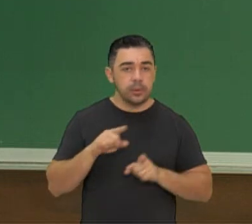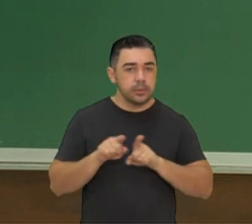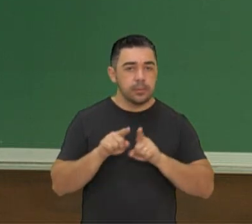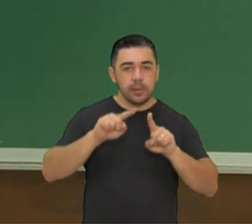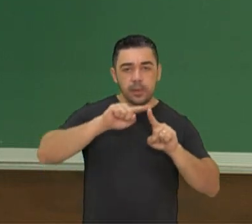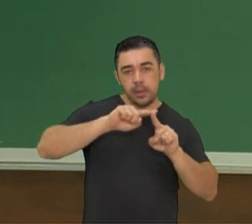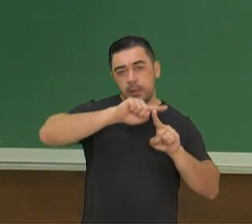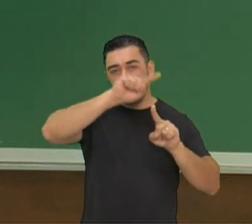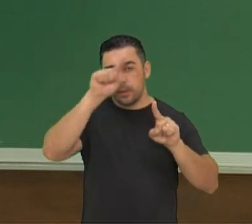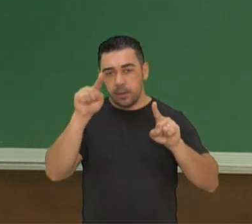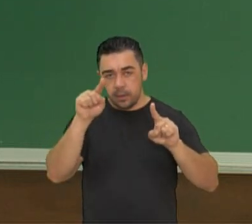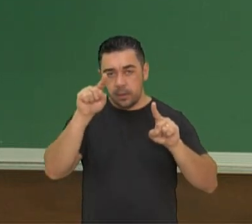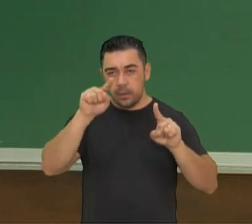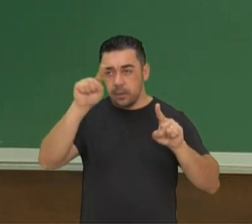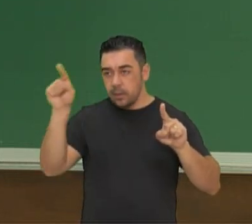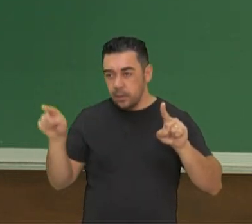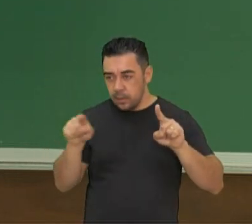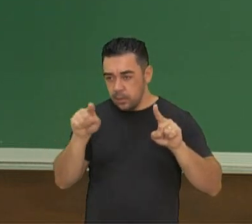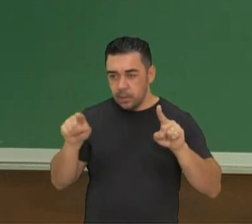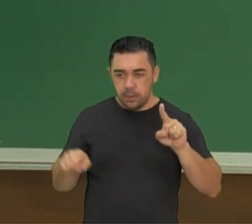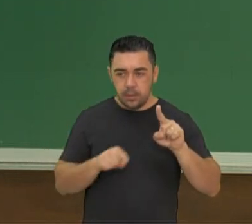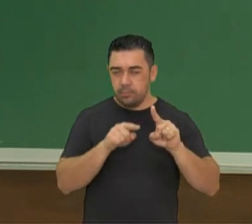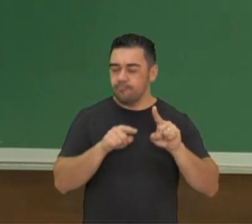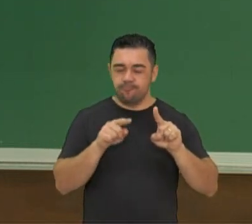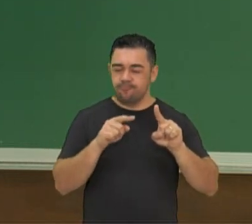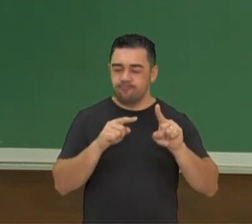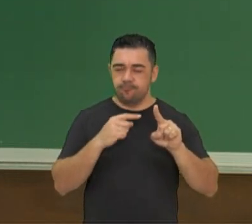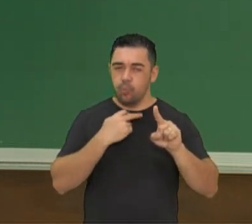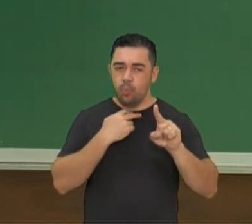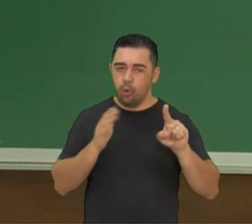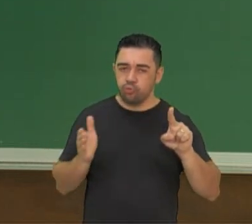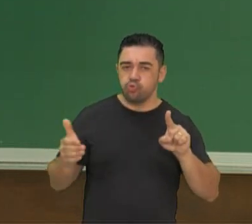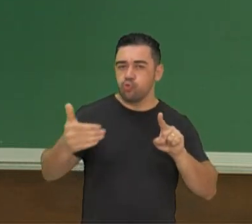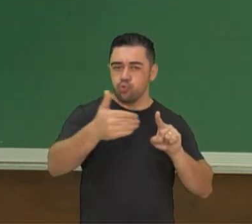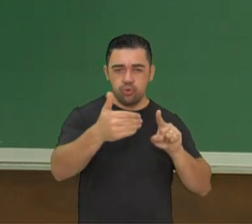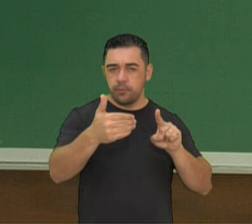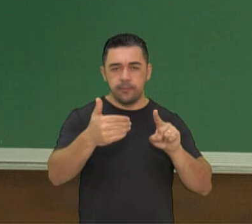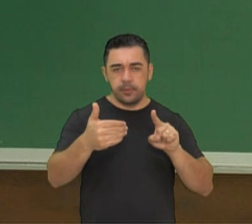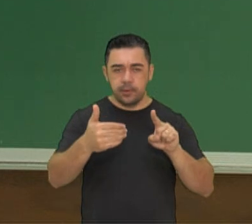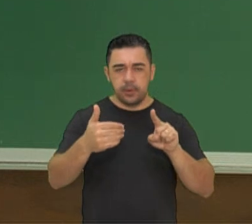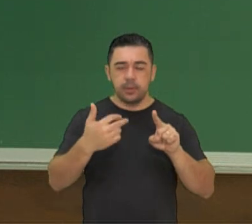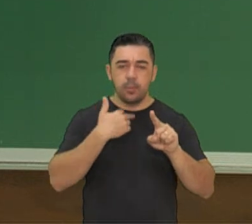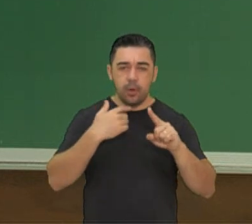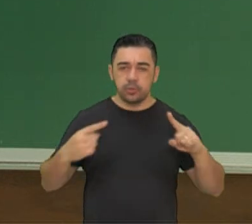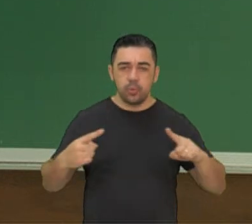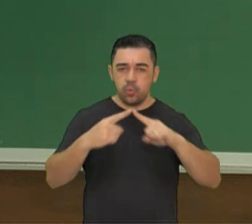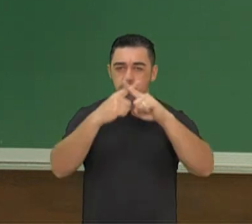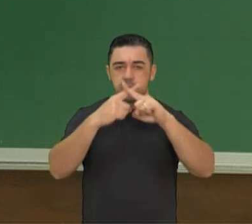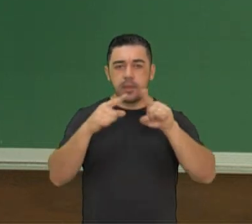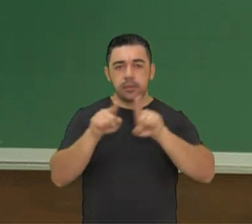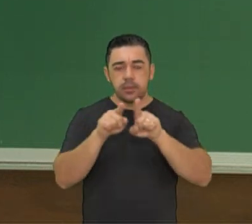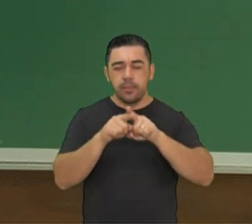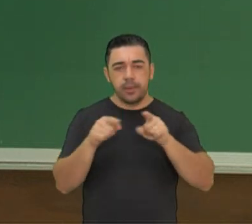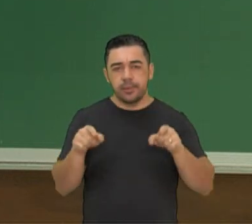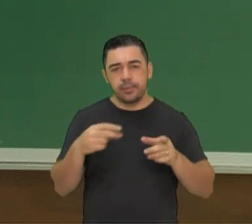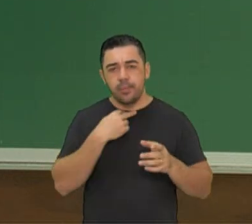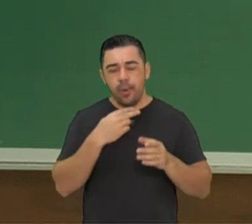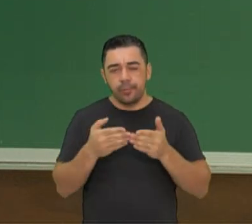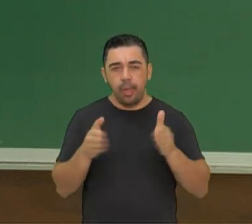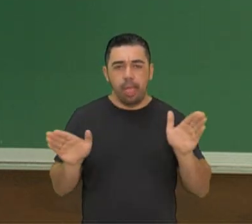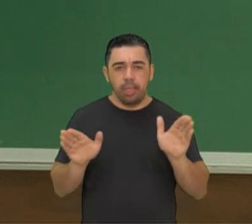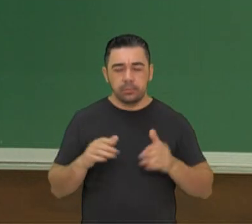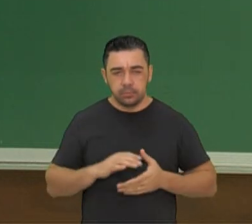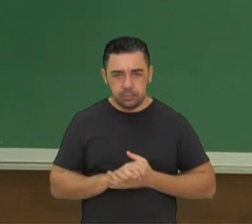tá? Então tenha aí anotado porque é importante. Não pode cruzar as linhas e não pode ter parte arredondada. E não pode ser uma figura aberta, claro. Tudo